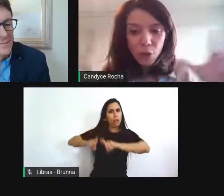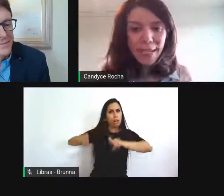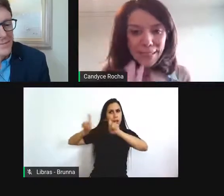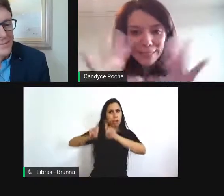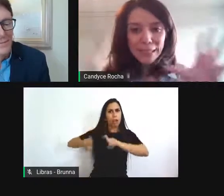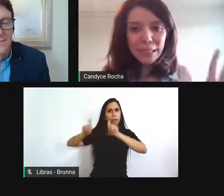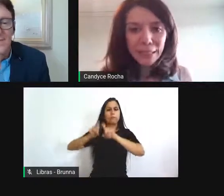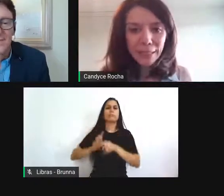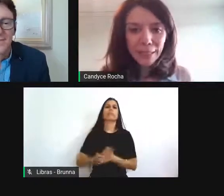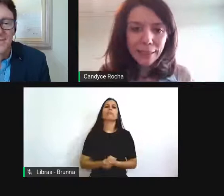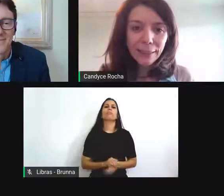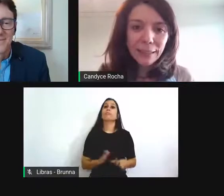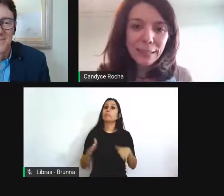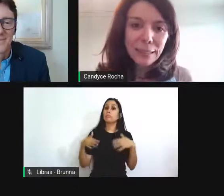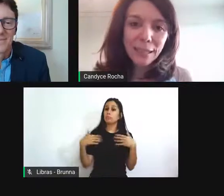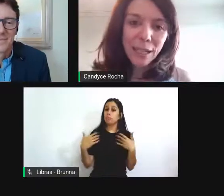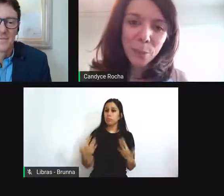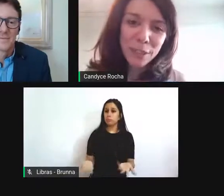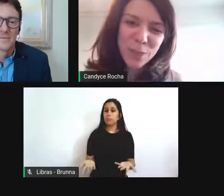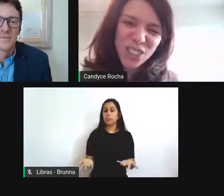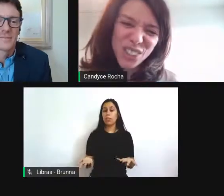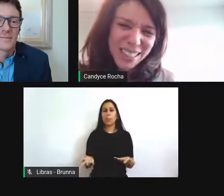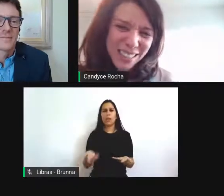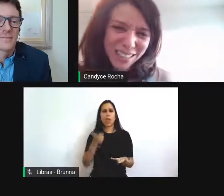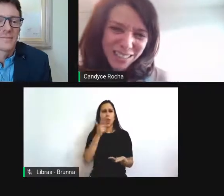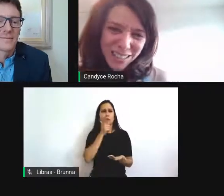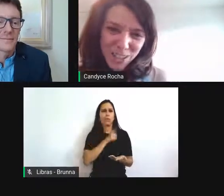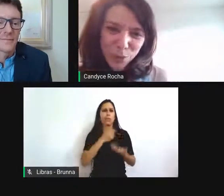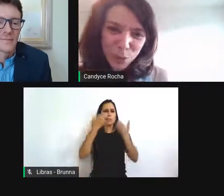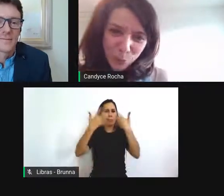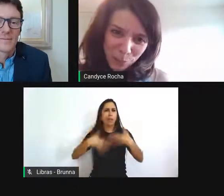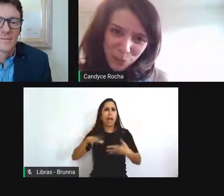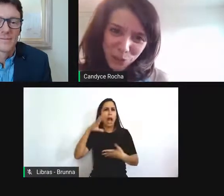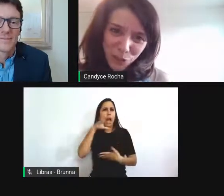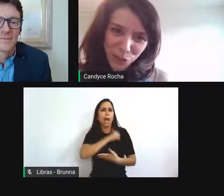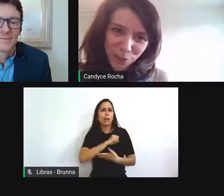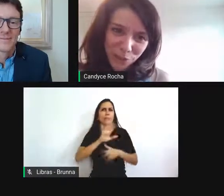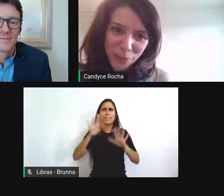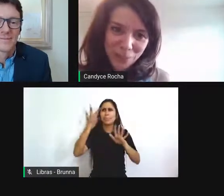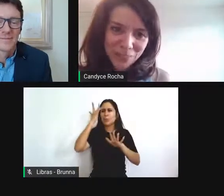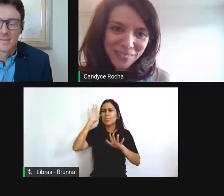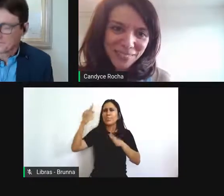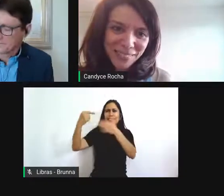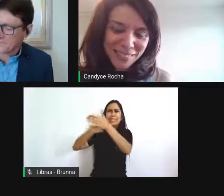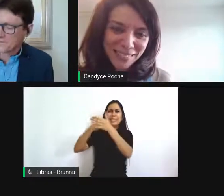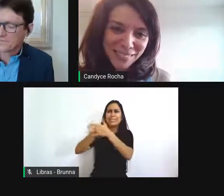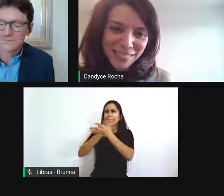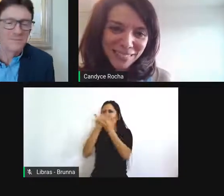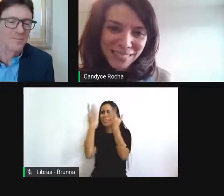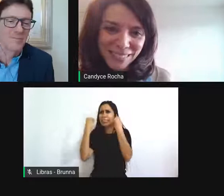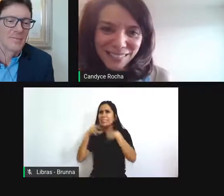só para colocar assim, rapidamente, não sei se te deixei alguma pergunta de fora, Fabiano.